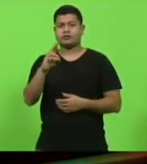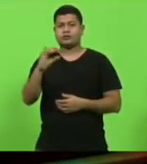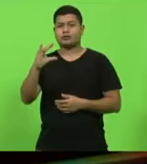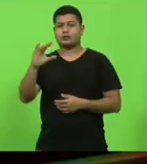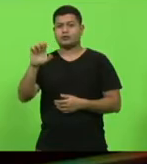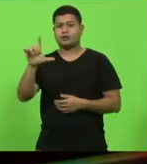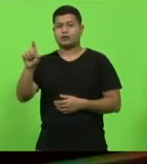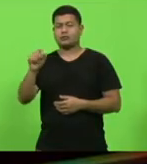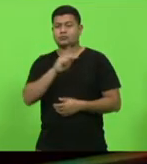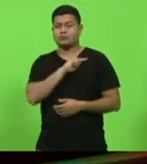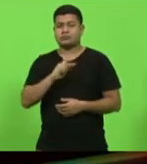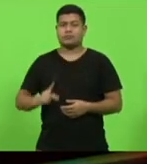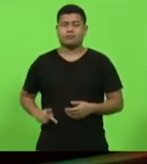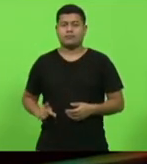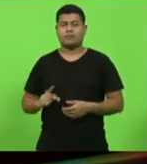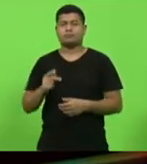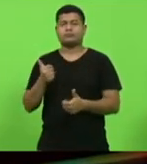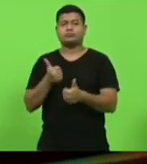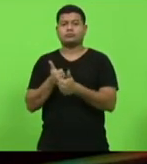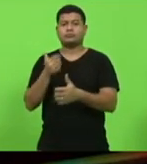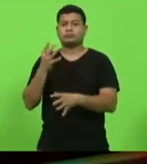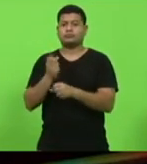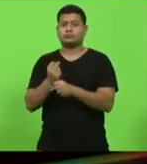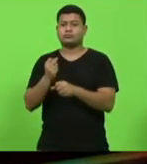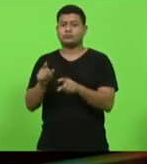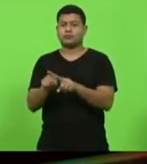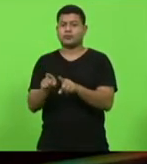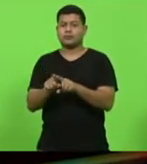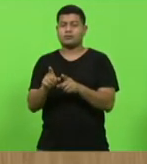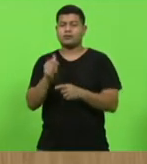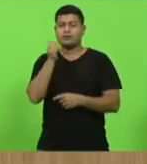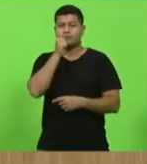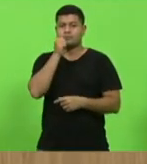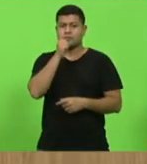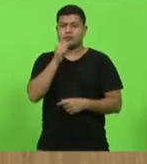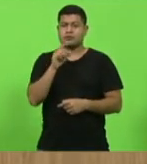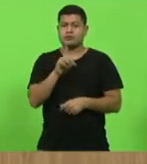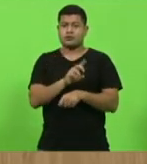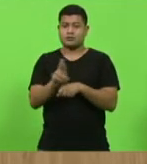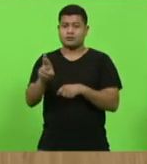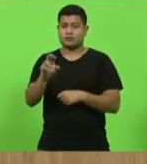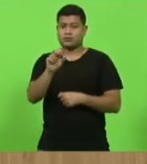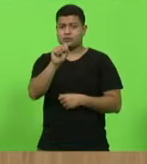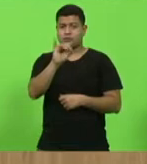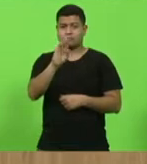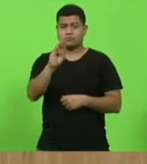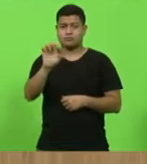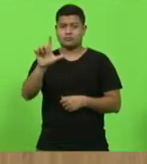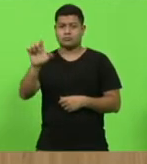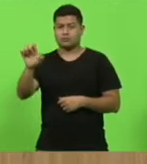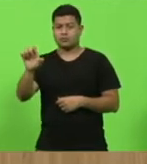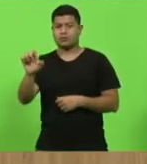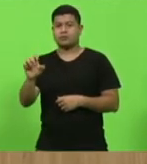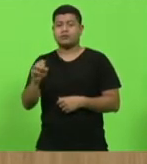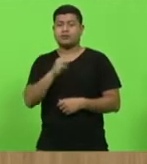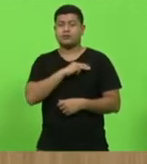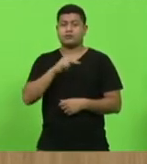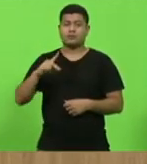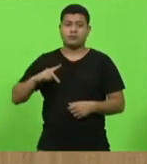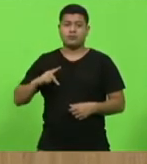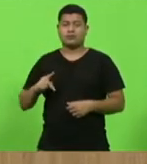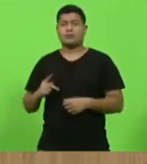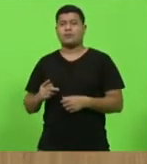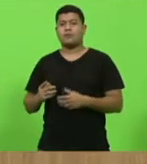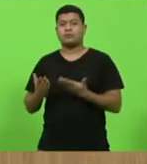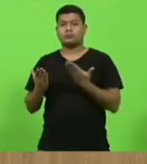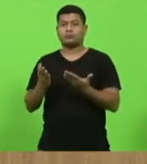Presidente Donald de contas Dr a Cibele Ministério Público Deputado Berlanda deputado